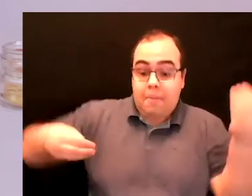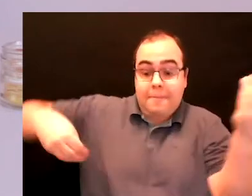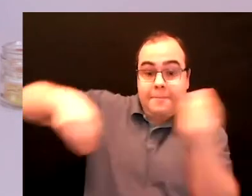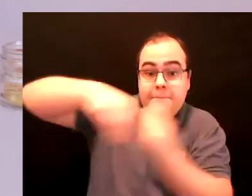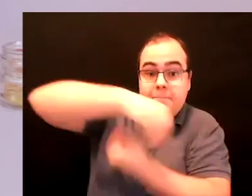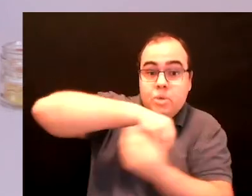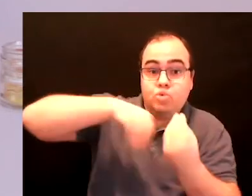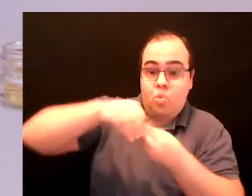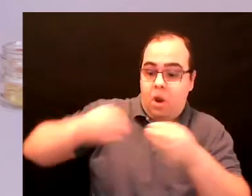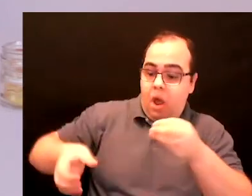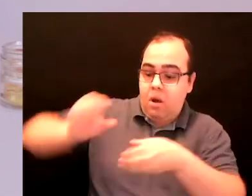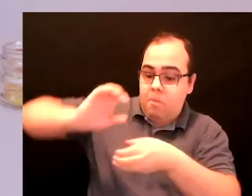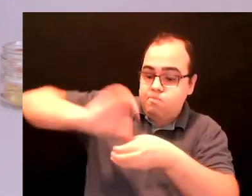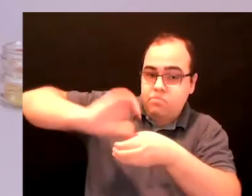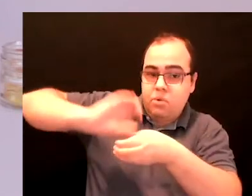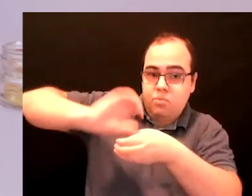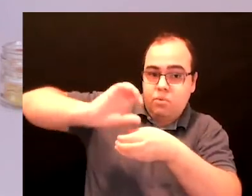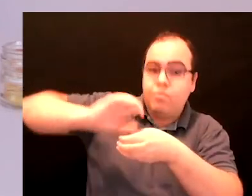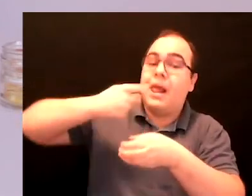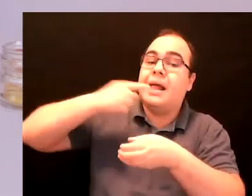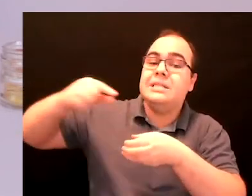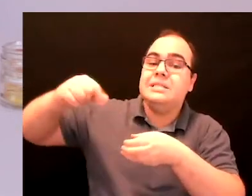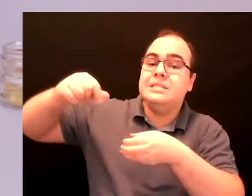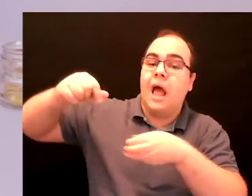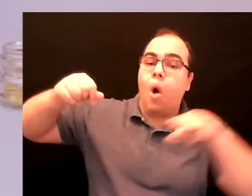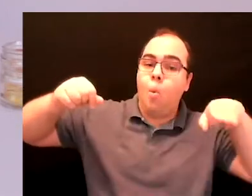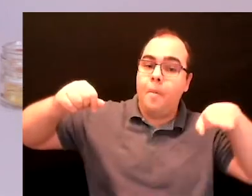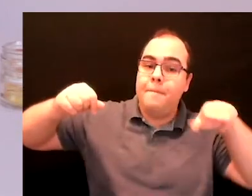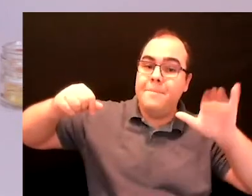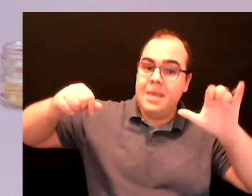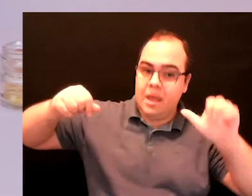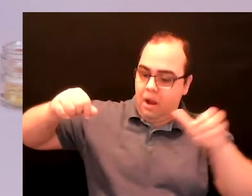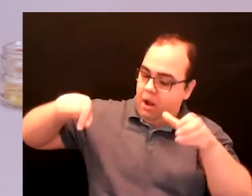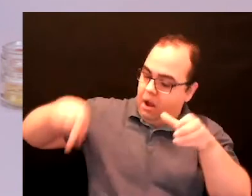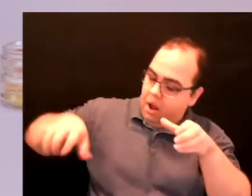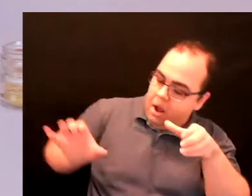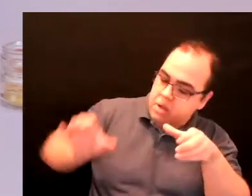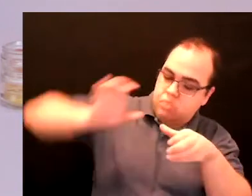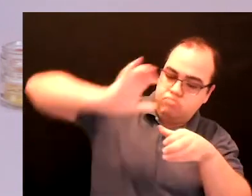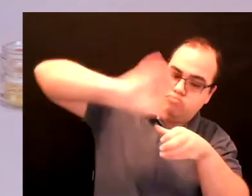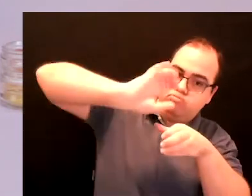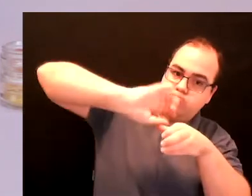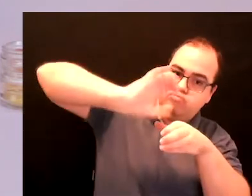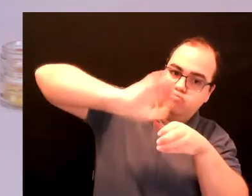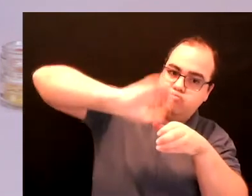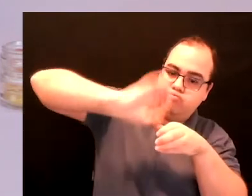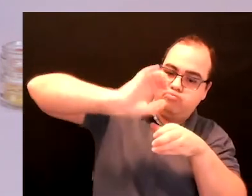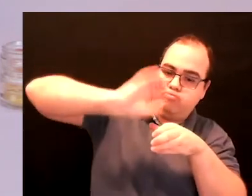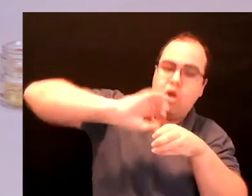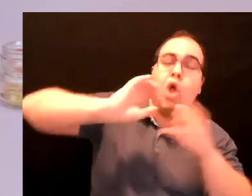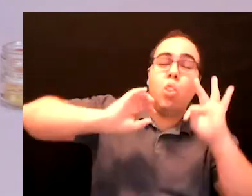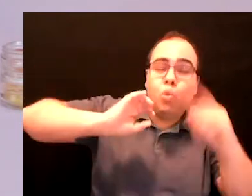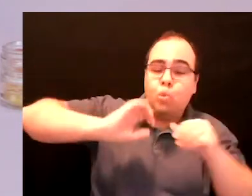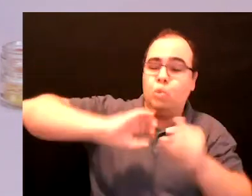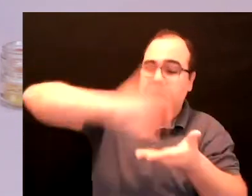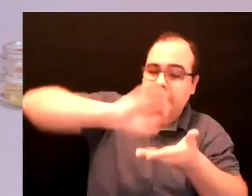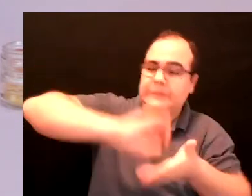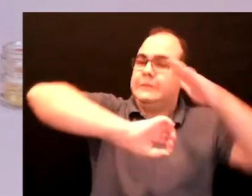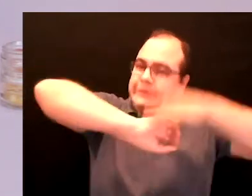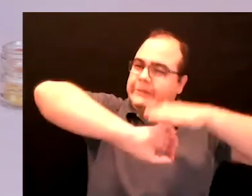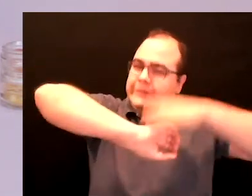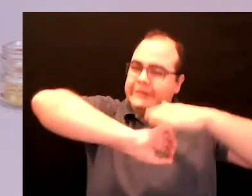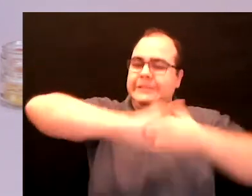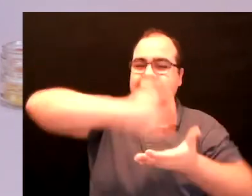dois juntos. Pode ser num dos dois potinhos, escolhe aí. Vou jogar o sal aqui no pote da mica. Com